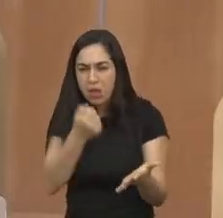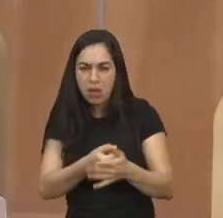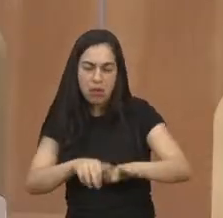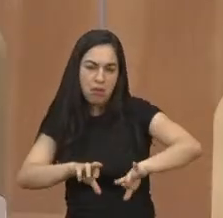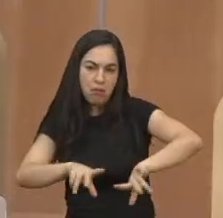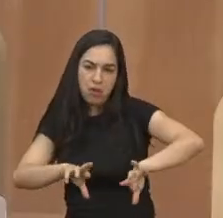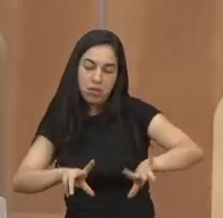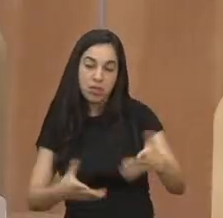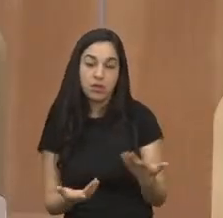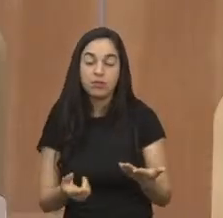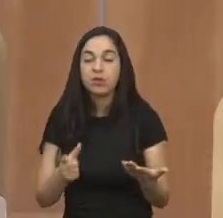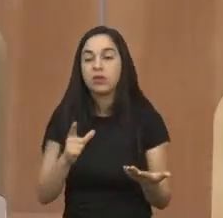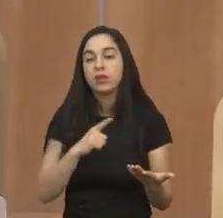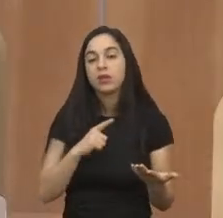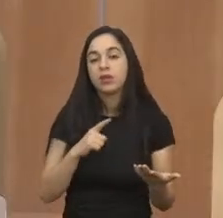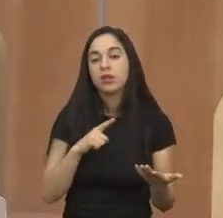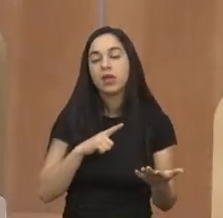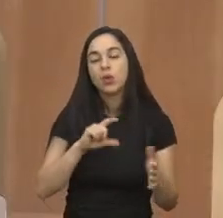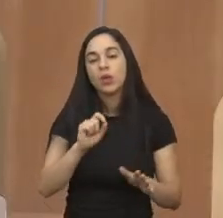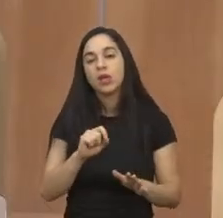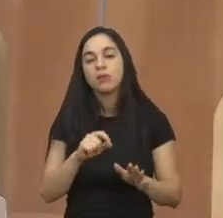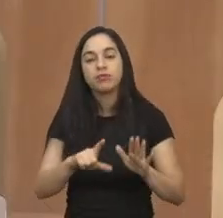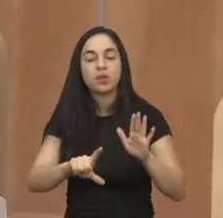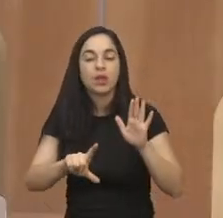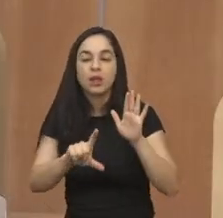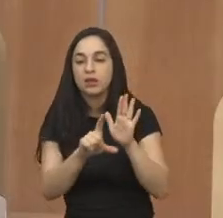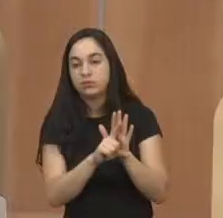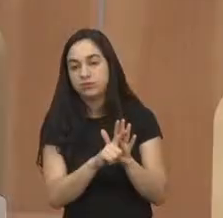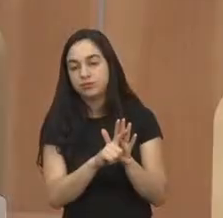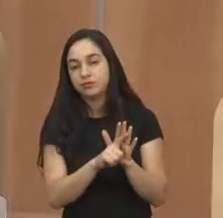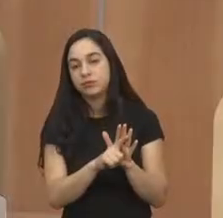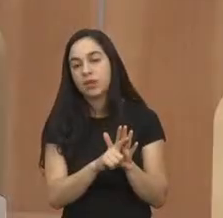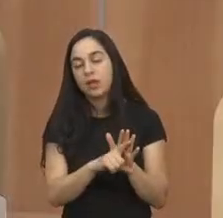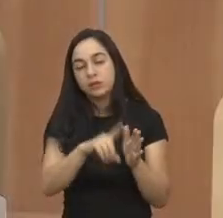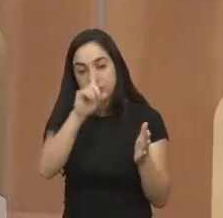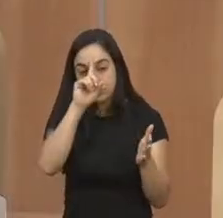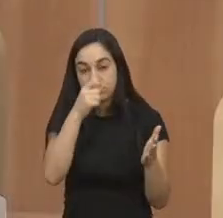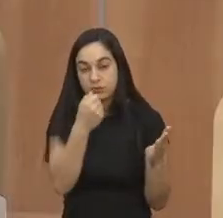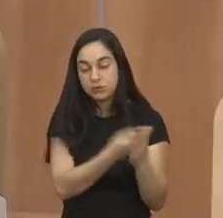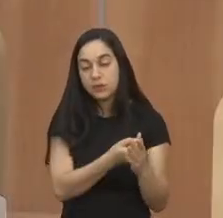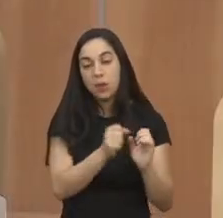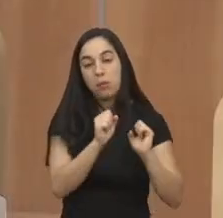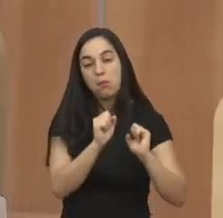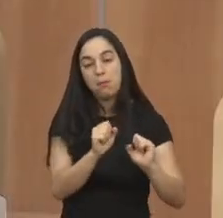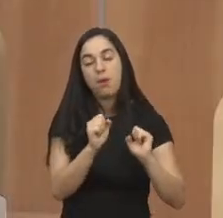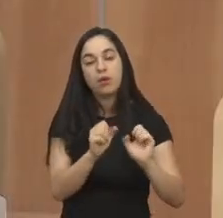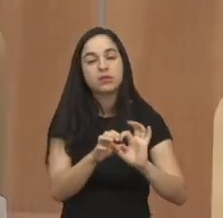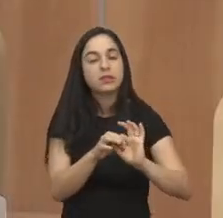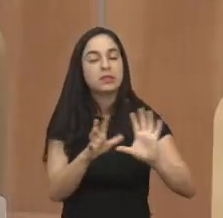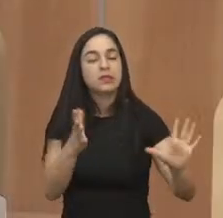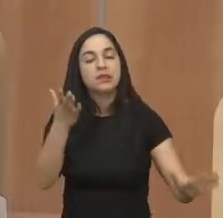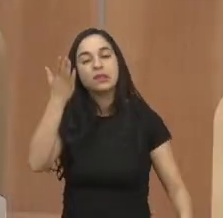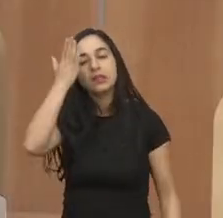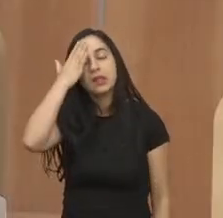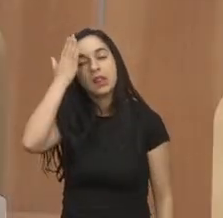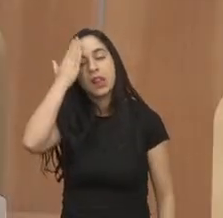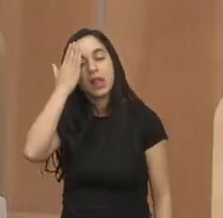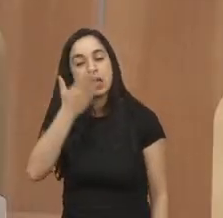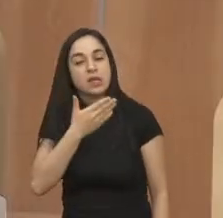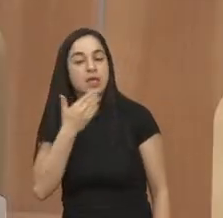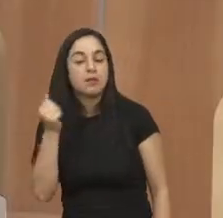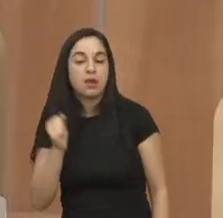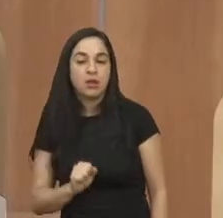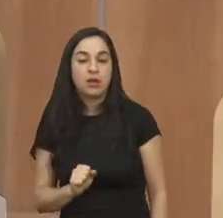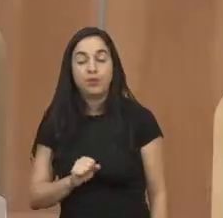resoluções, através de outros mecanismos, de decretos, para poder entender melhor. Só que